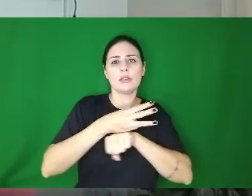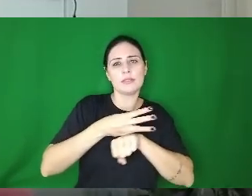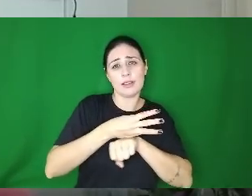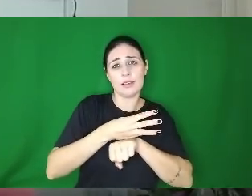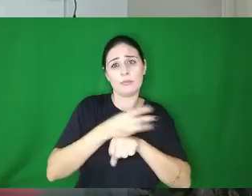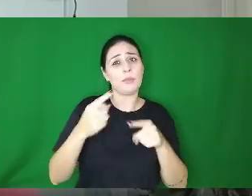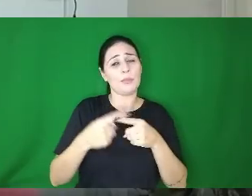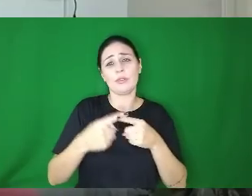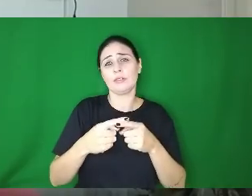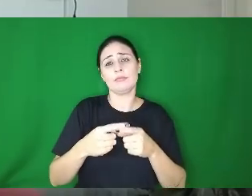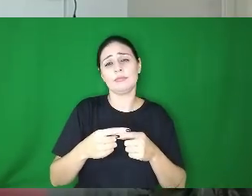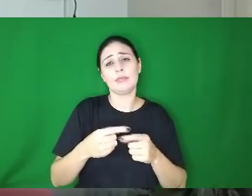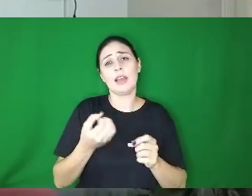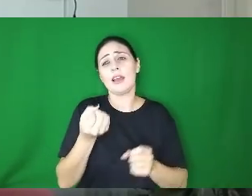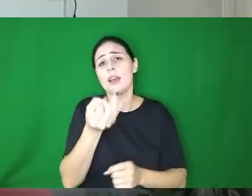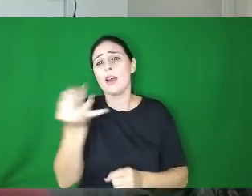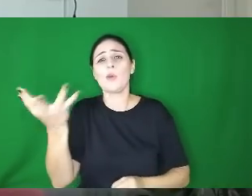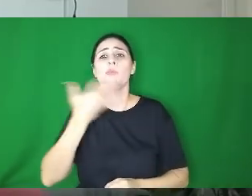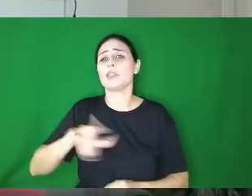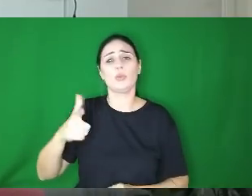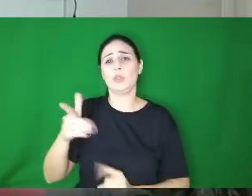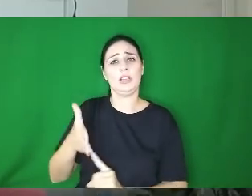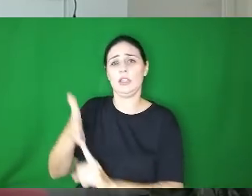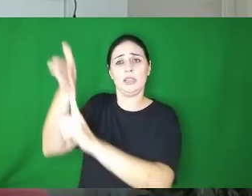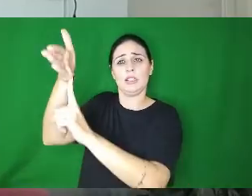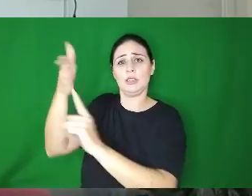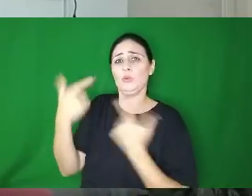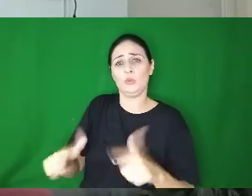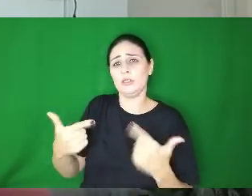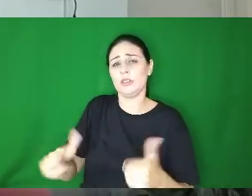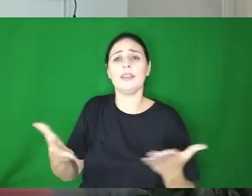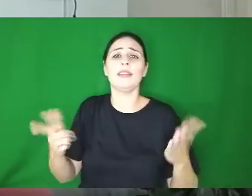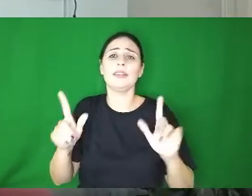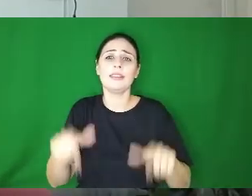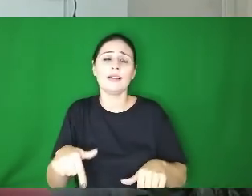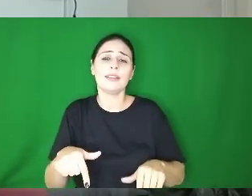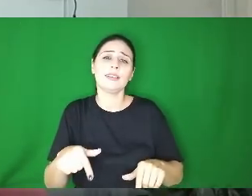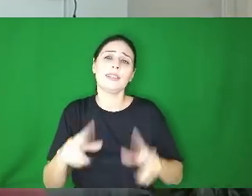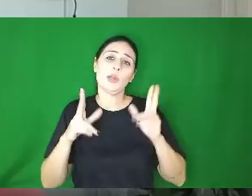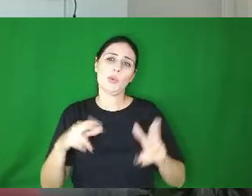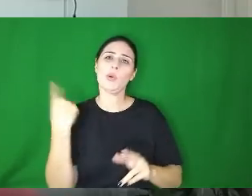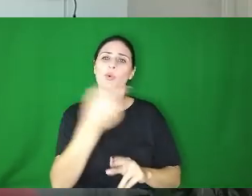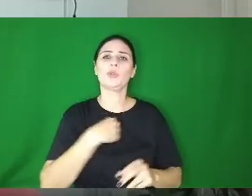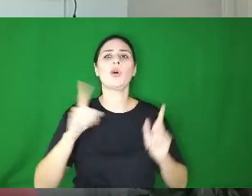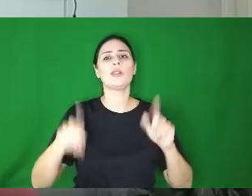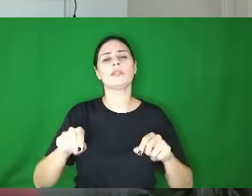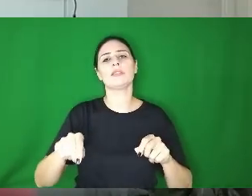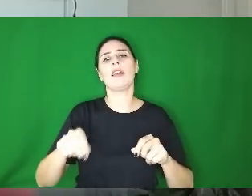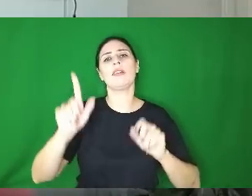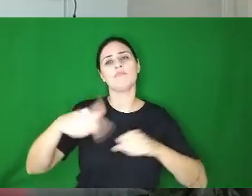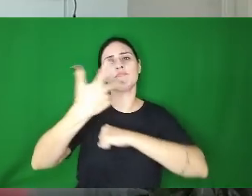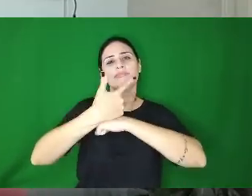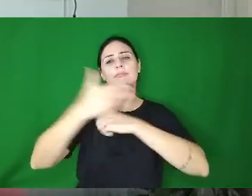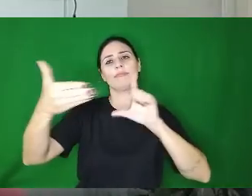as crianças estão com alguém, um agente, um adulto mais próximo, até soletrando, né, algumas palavras